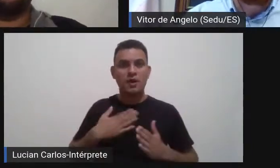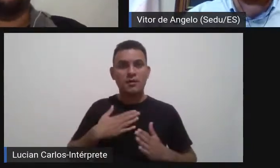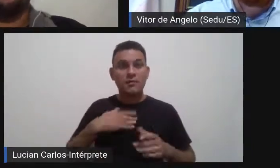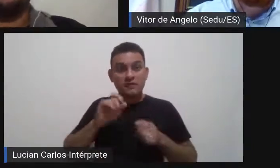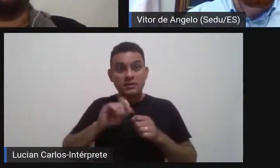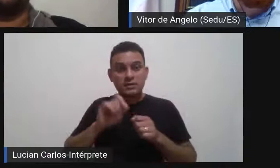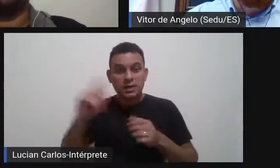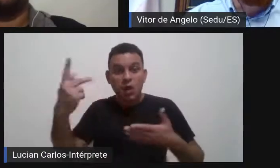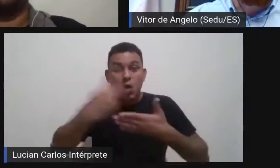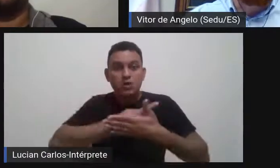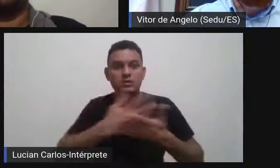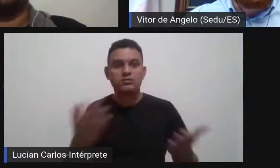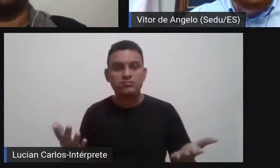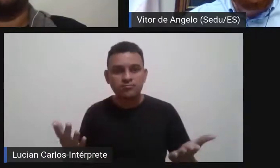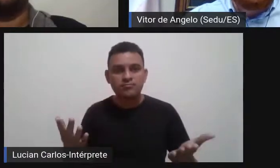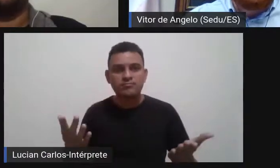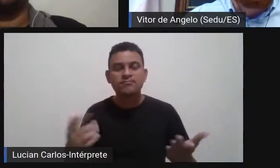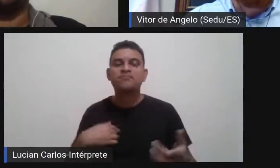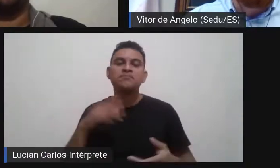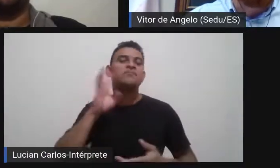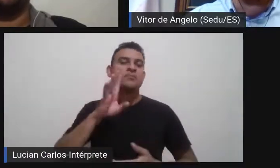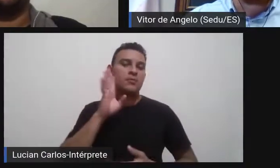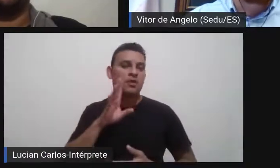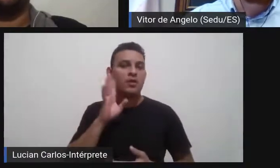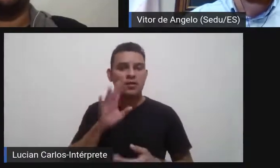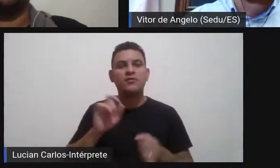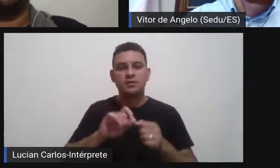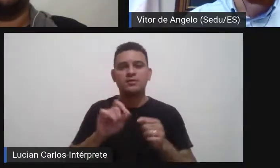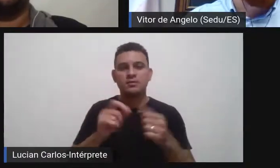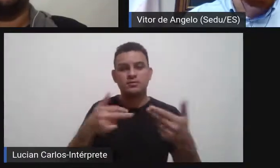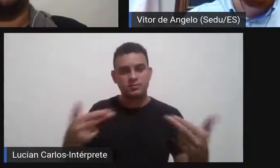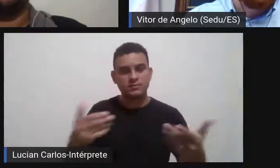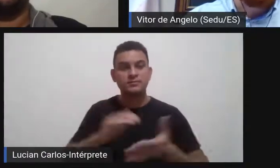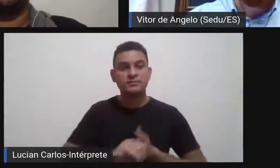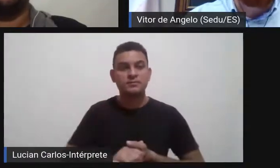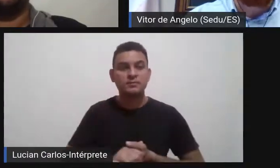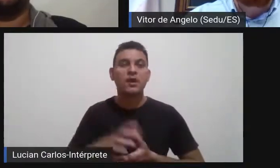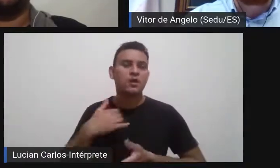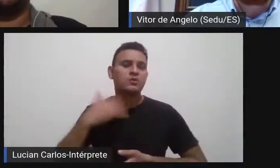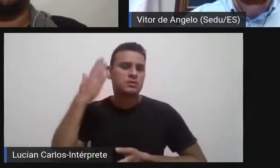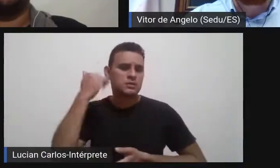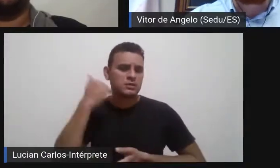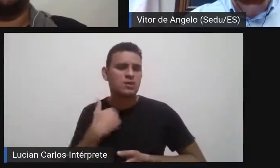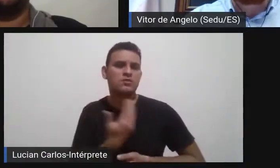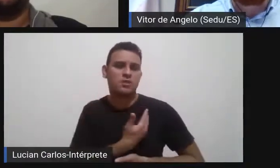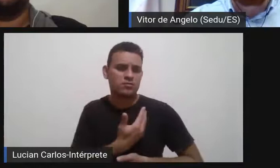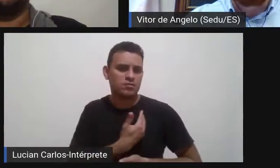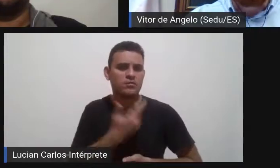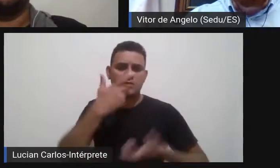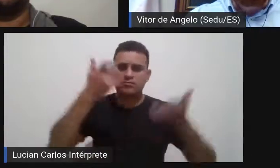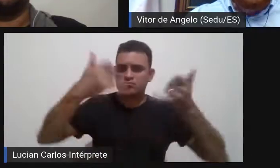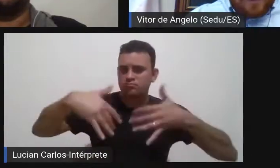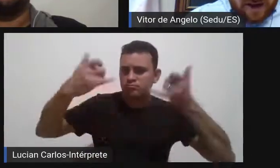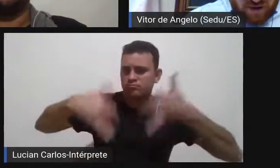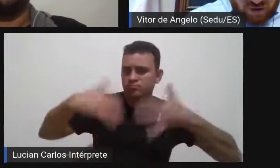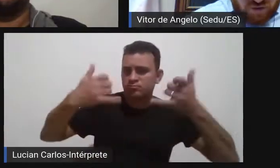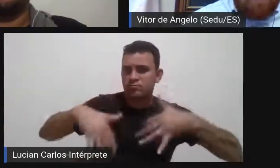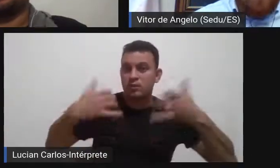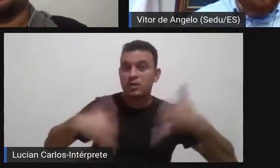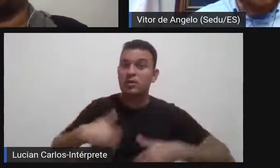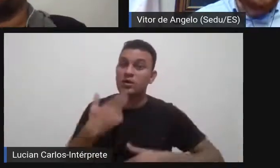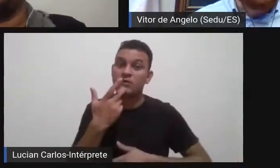isso acontecer. Então é muito legal ver isso, Rodrigo. Sei que seus colegas também vão falar de outras coisas, mas queria